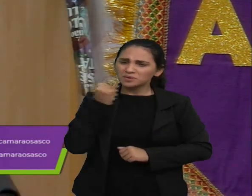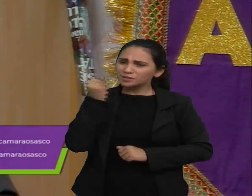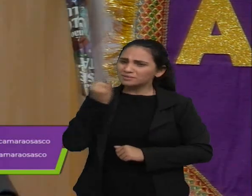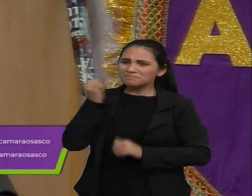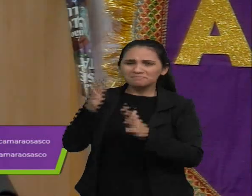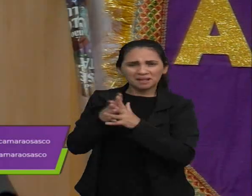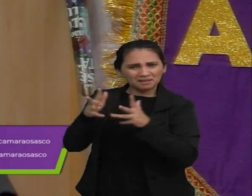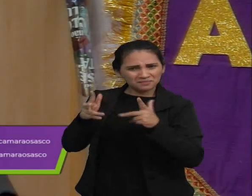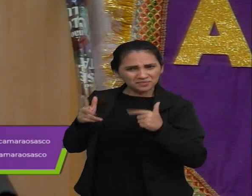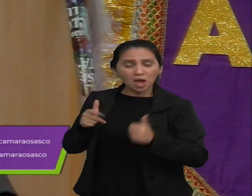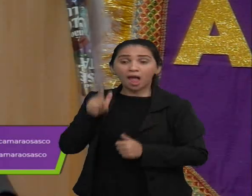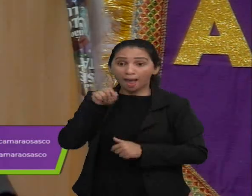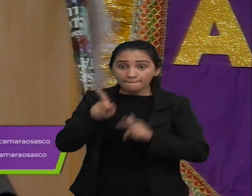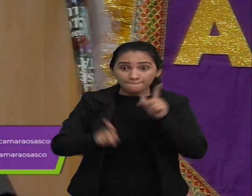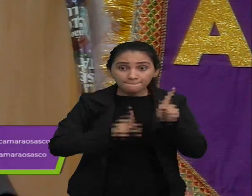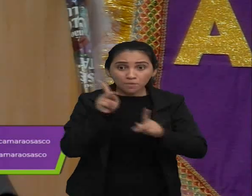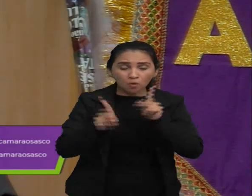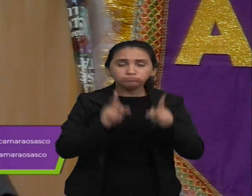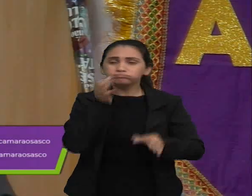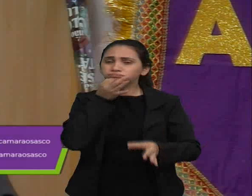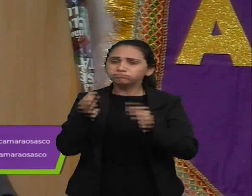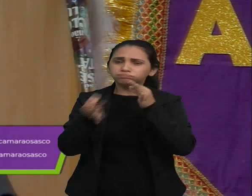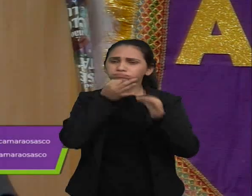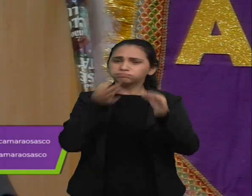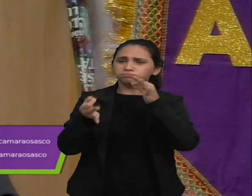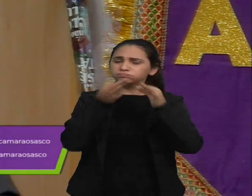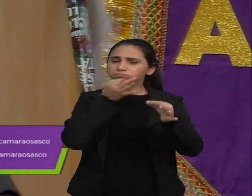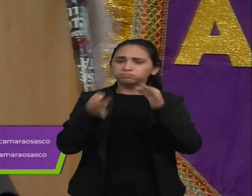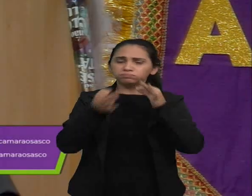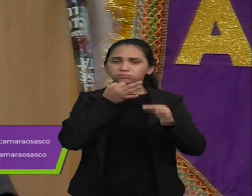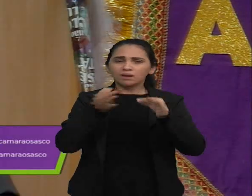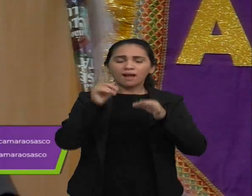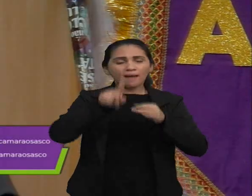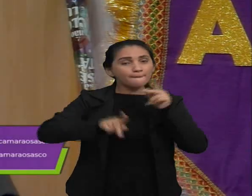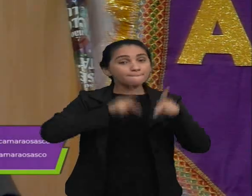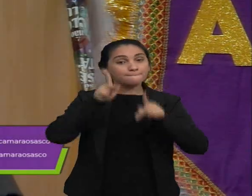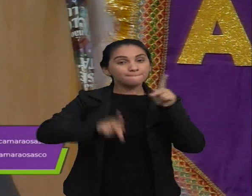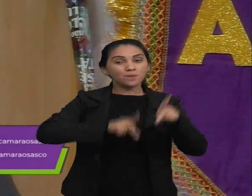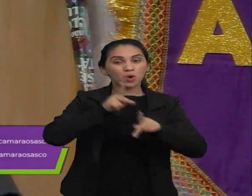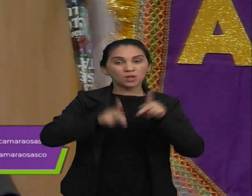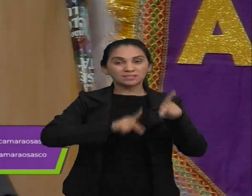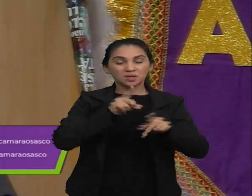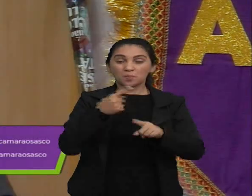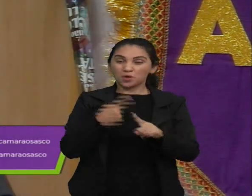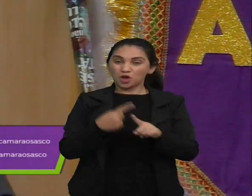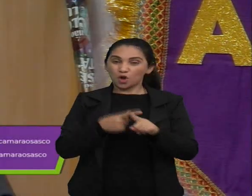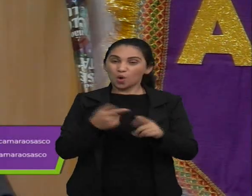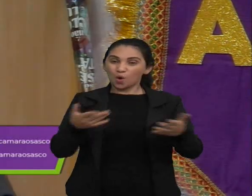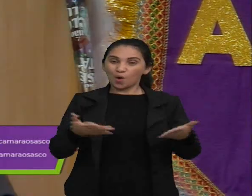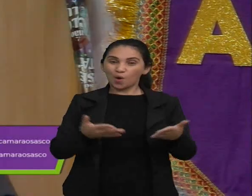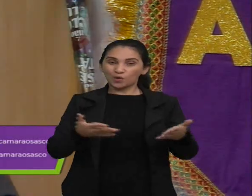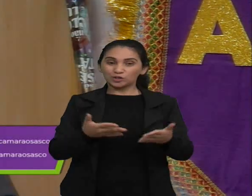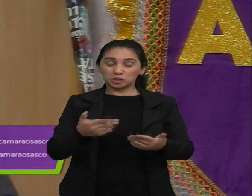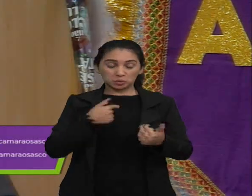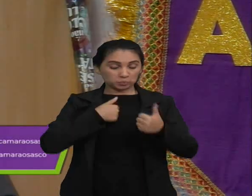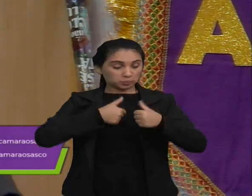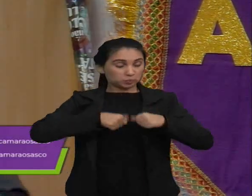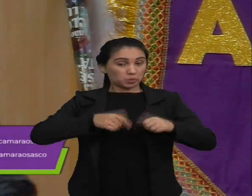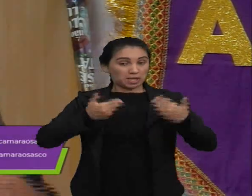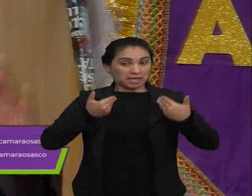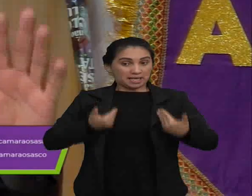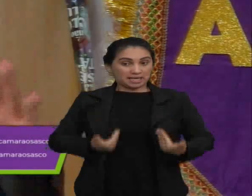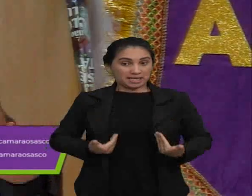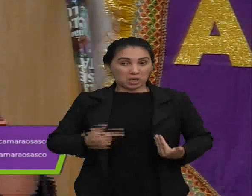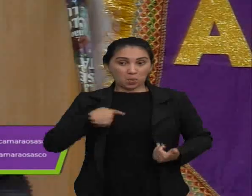porque é isso é o povo discutindo o é melhor para o povo é a população não é porque hoje nós estamos ocupando um cargo